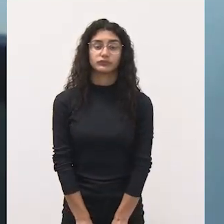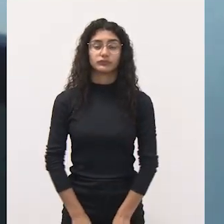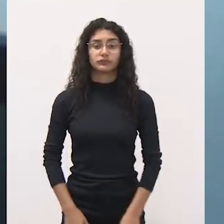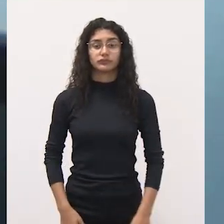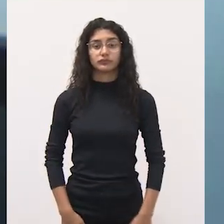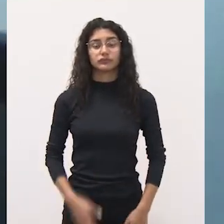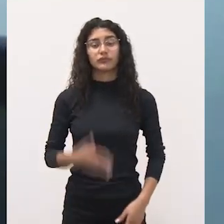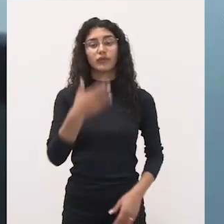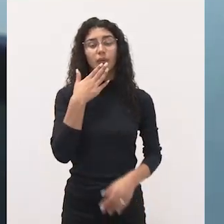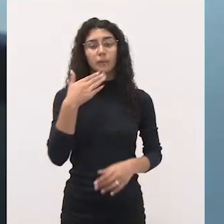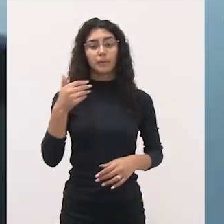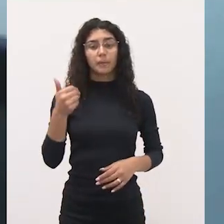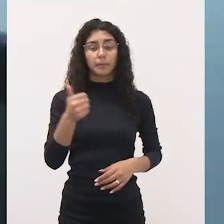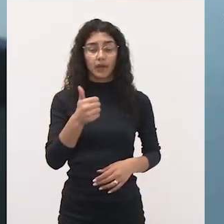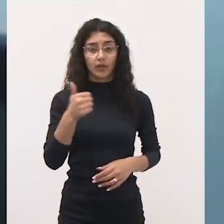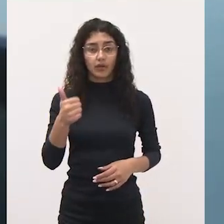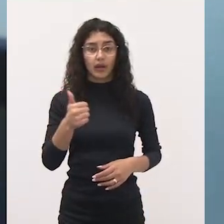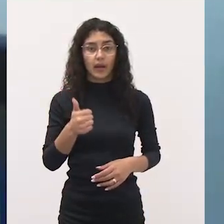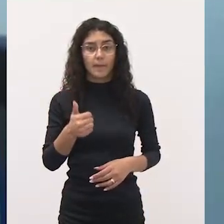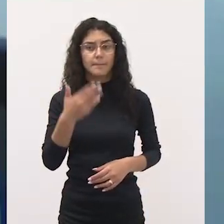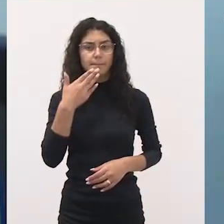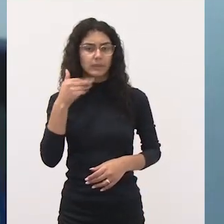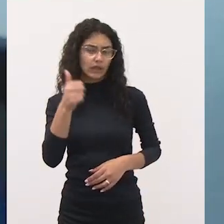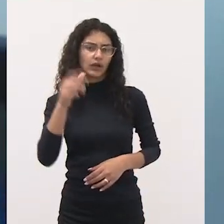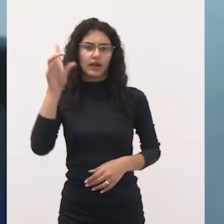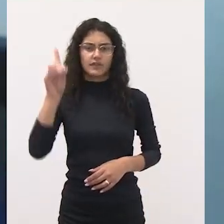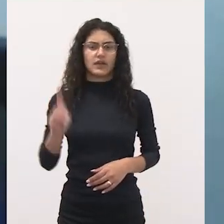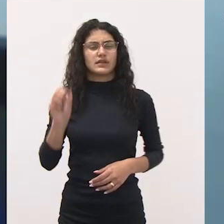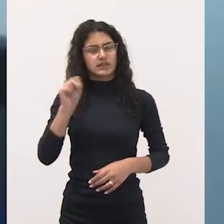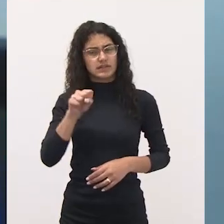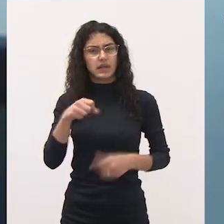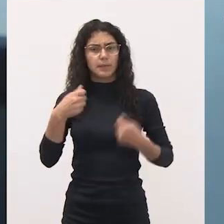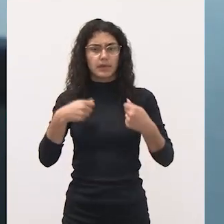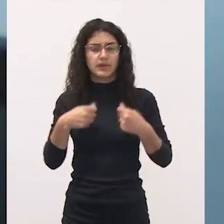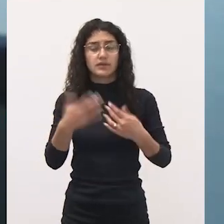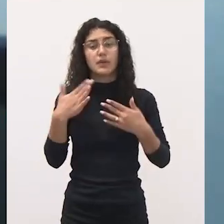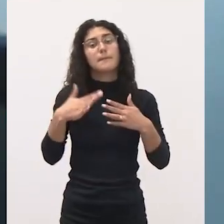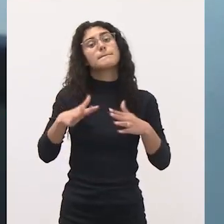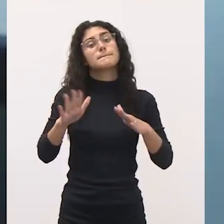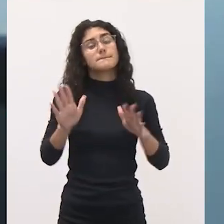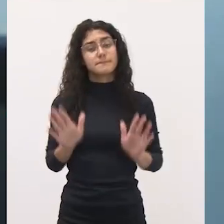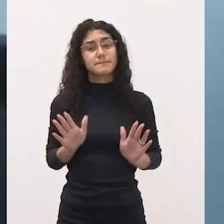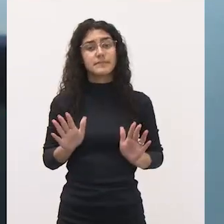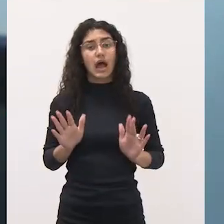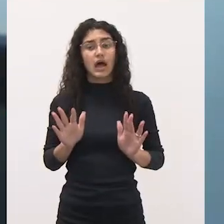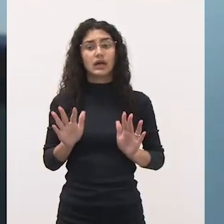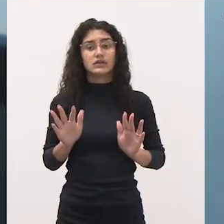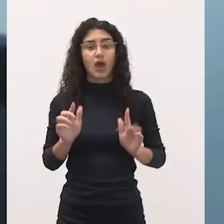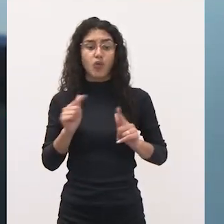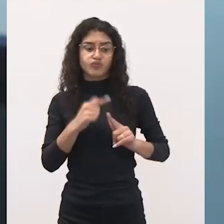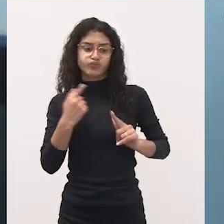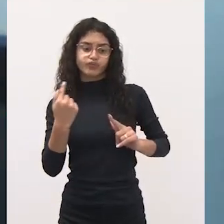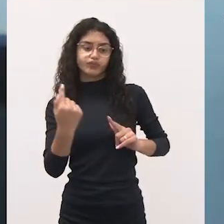a deficiência. Tem que melhorar a deficiência, é lógico que tem deficiência, mas tem que melhorar esse entorno,